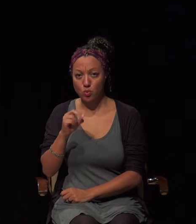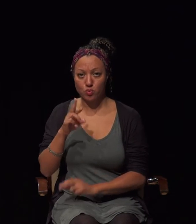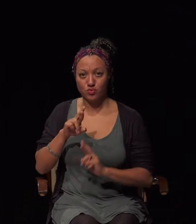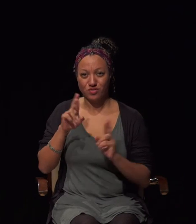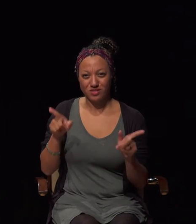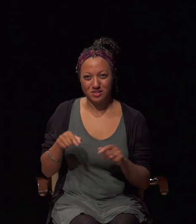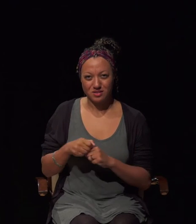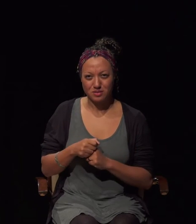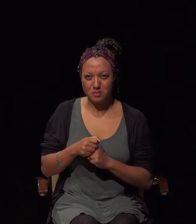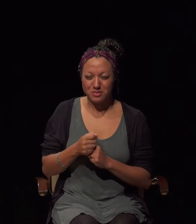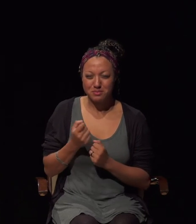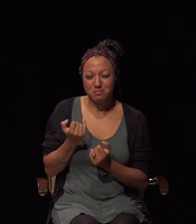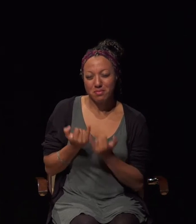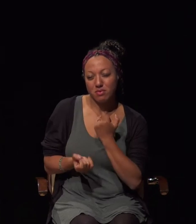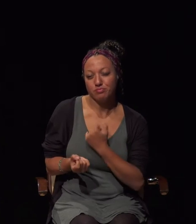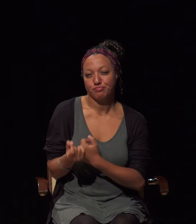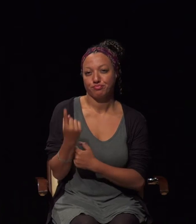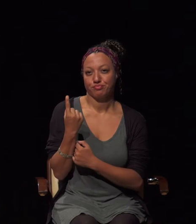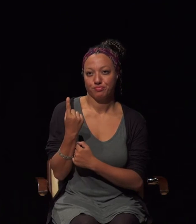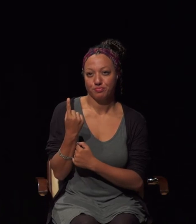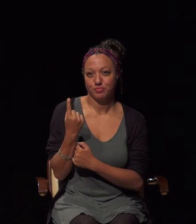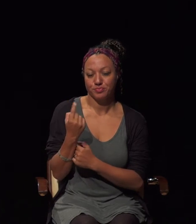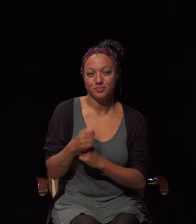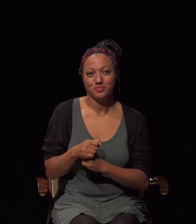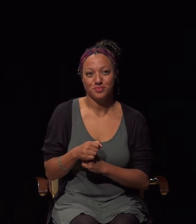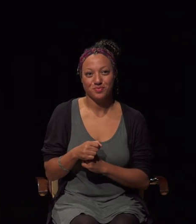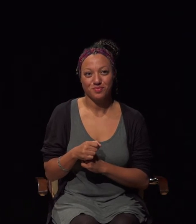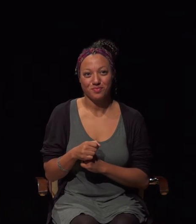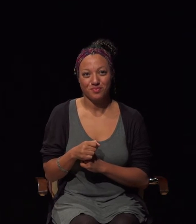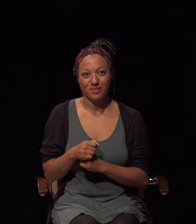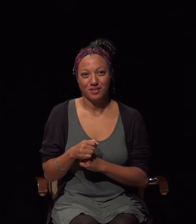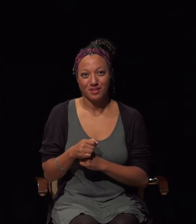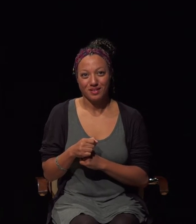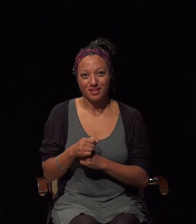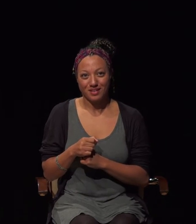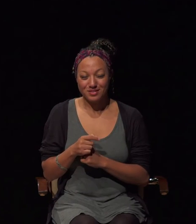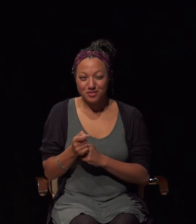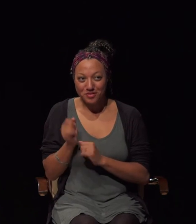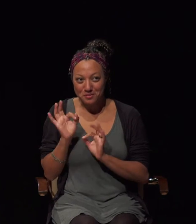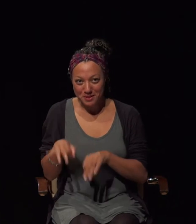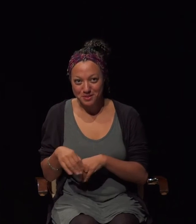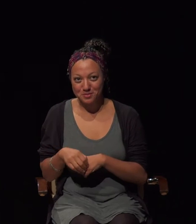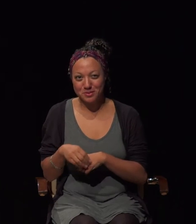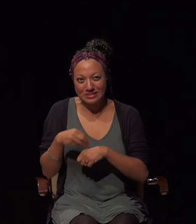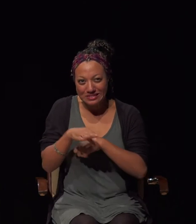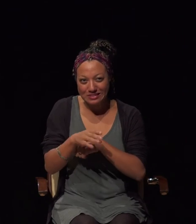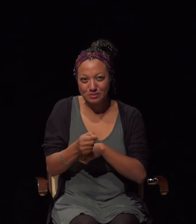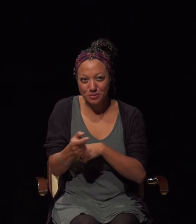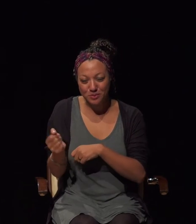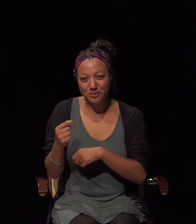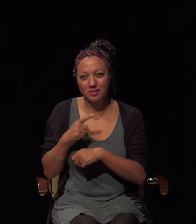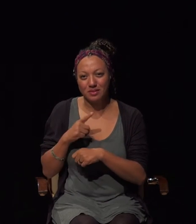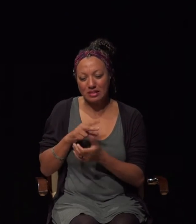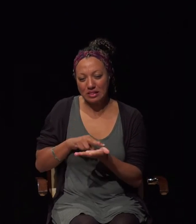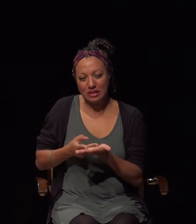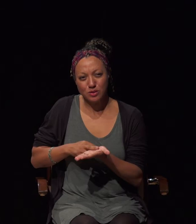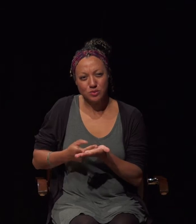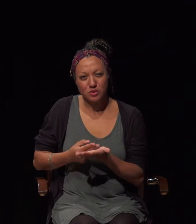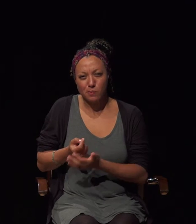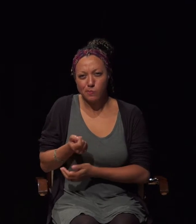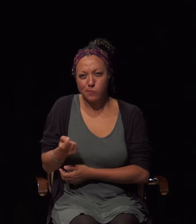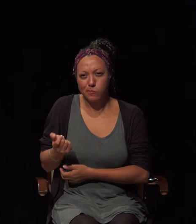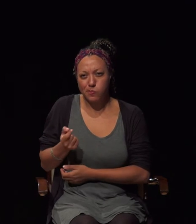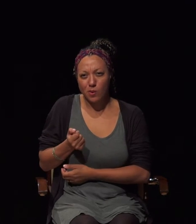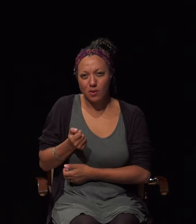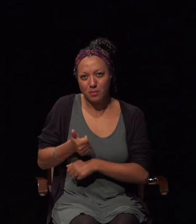um estranho terminando mesmo e parando de anunciar Ah nós temos pouca tradição sobretudo entre historiadores